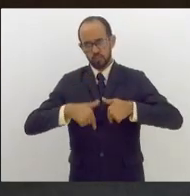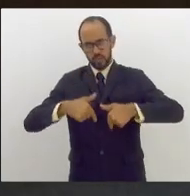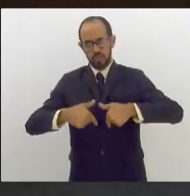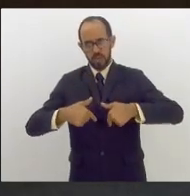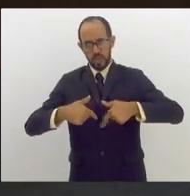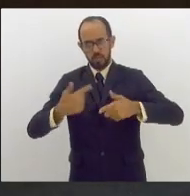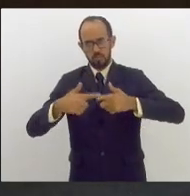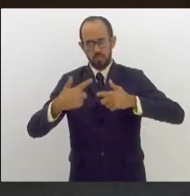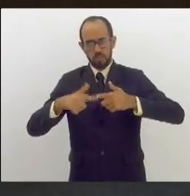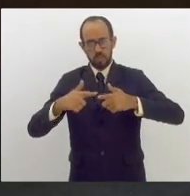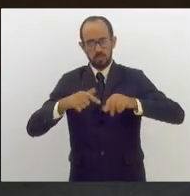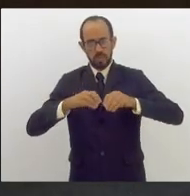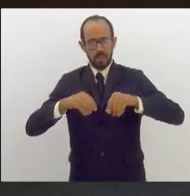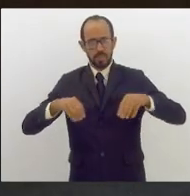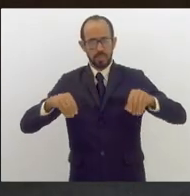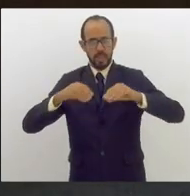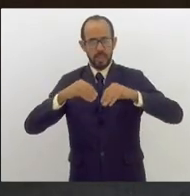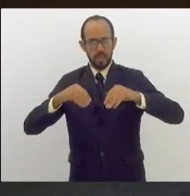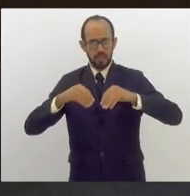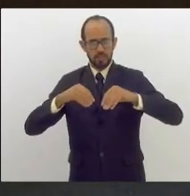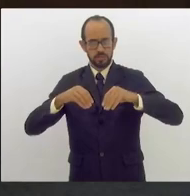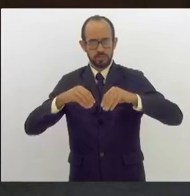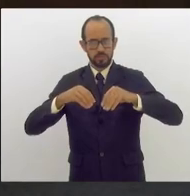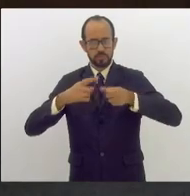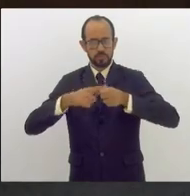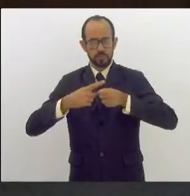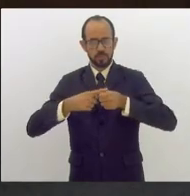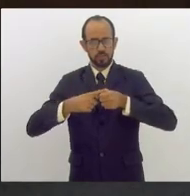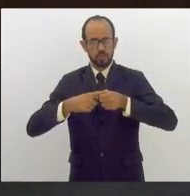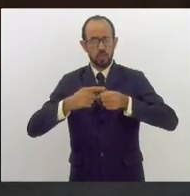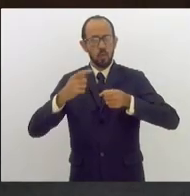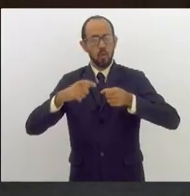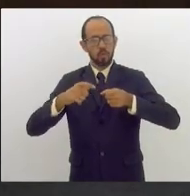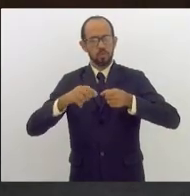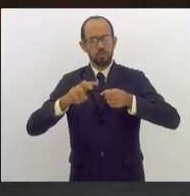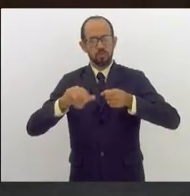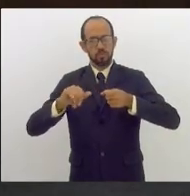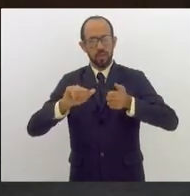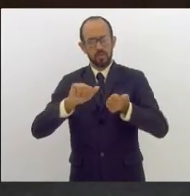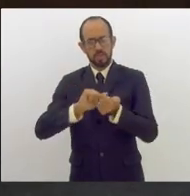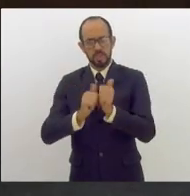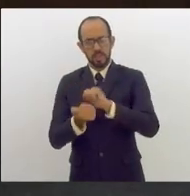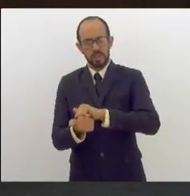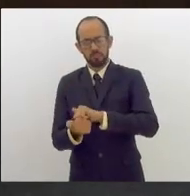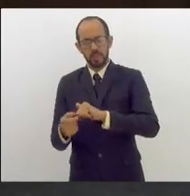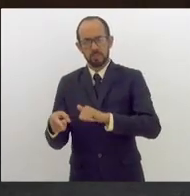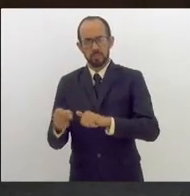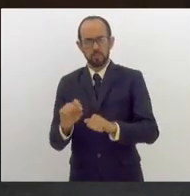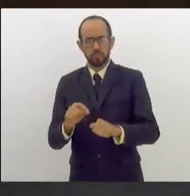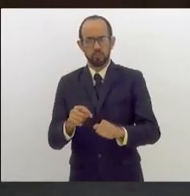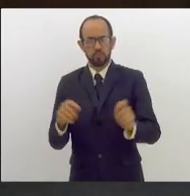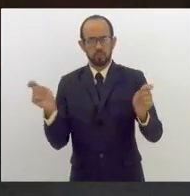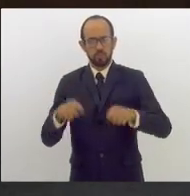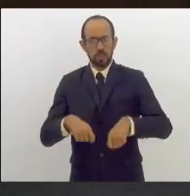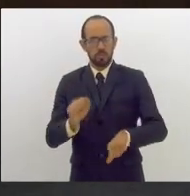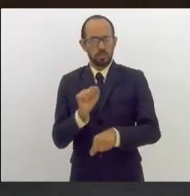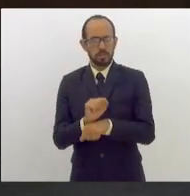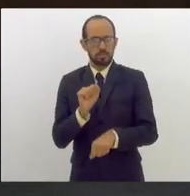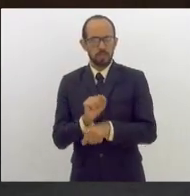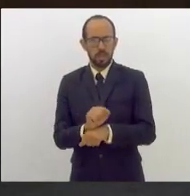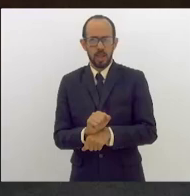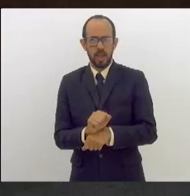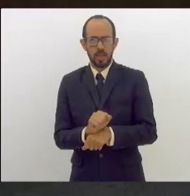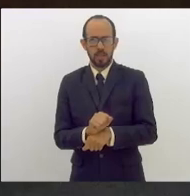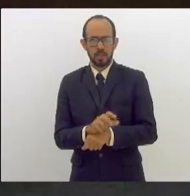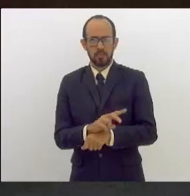da terra na cidade onde vai fazer o reassentamento o governo não pode esperar que vai cair do céu um